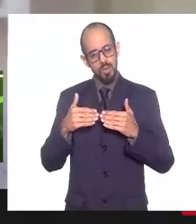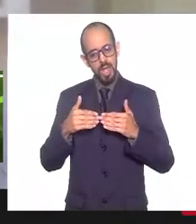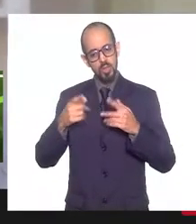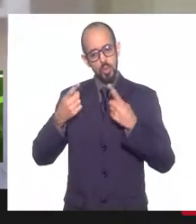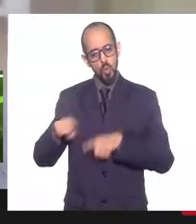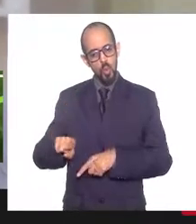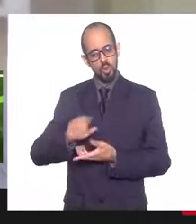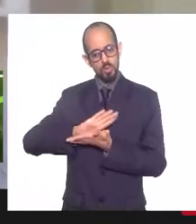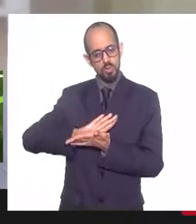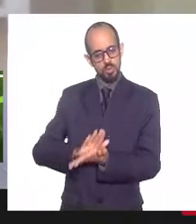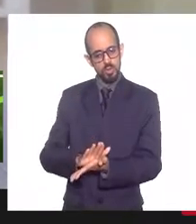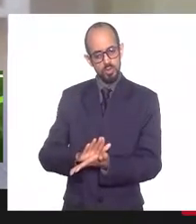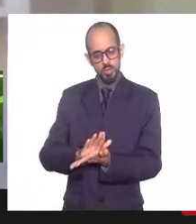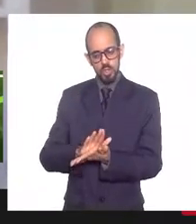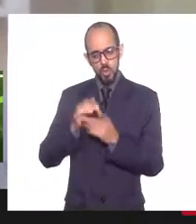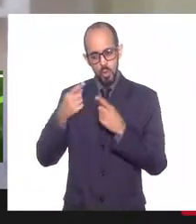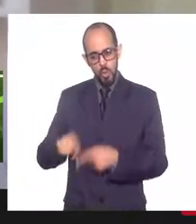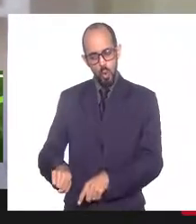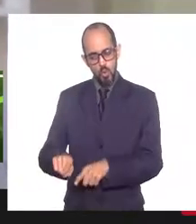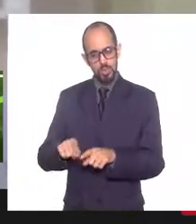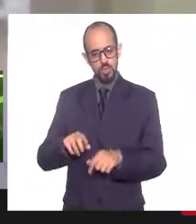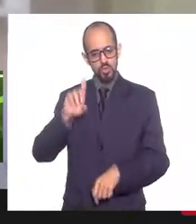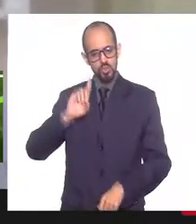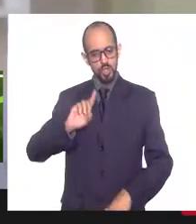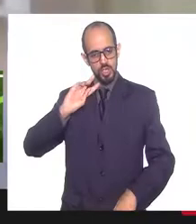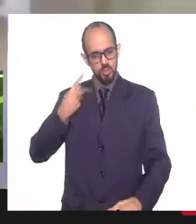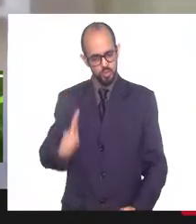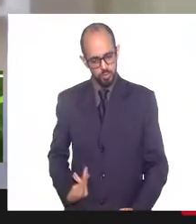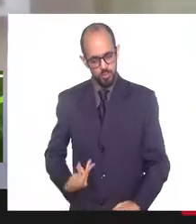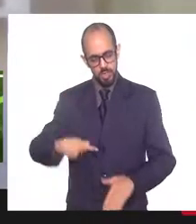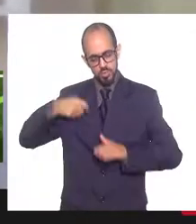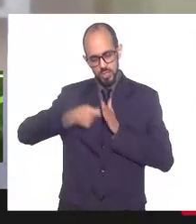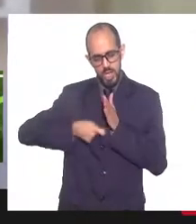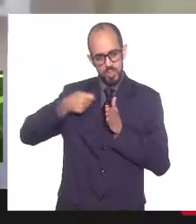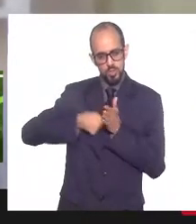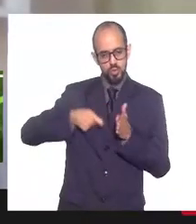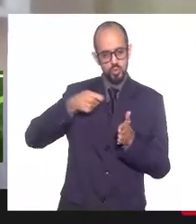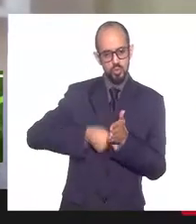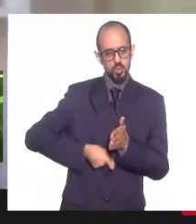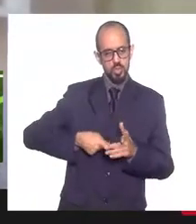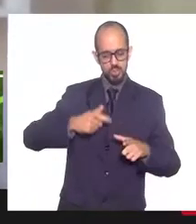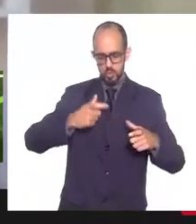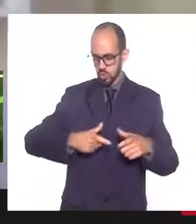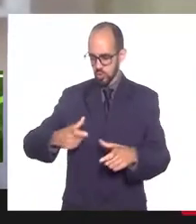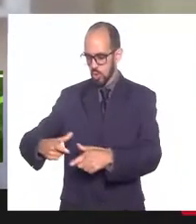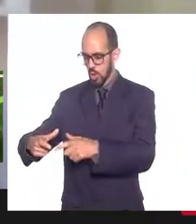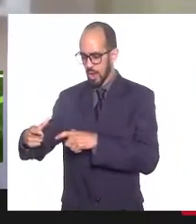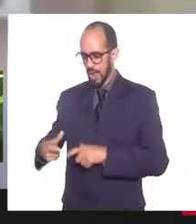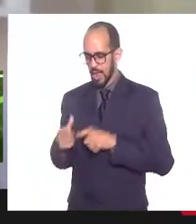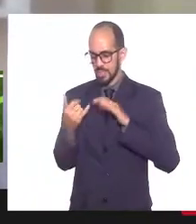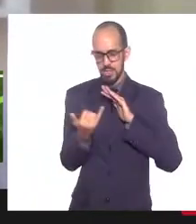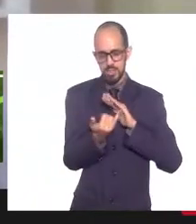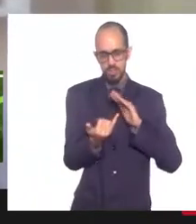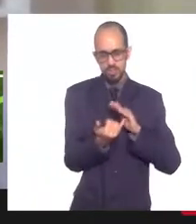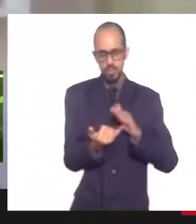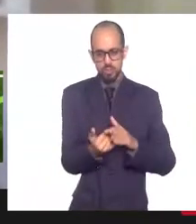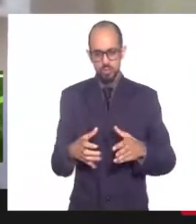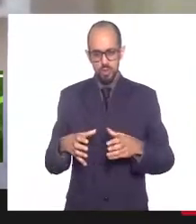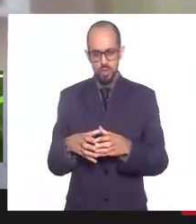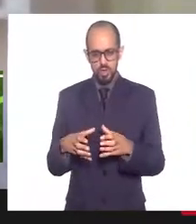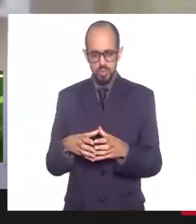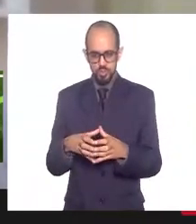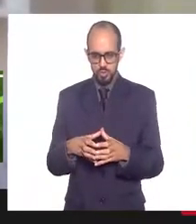os ataques aos direitos humanos, e a trajetória de lutas e os espaços institucionais e coletivos onde